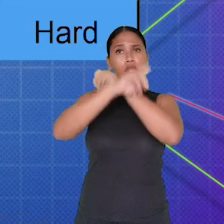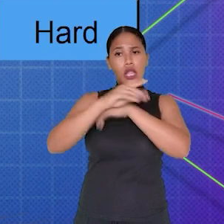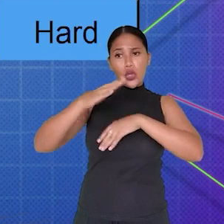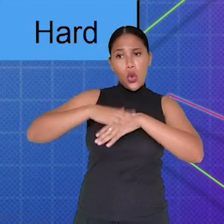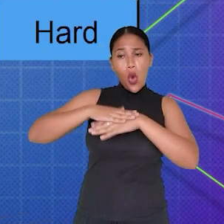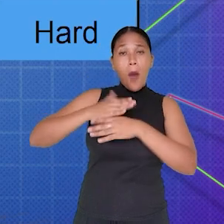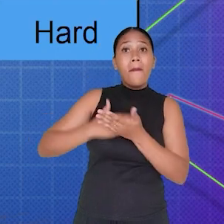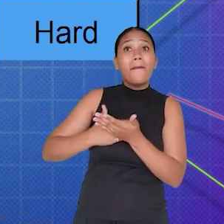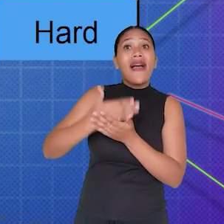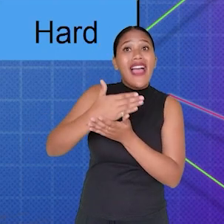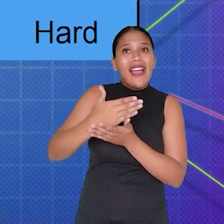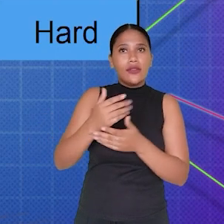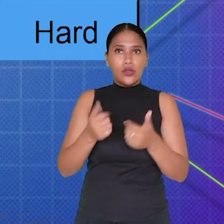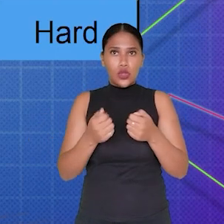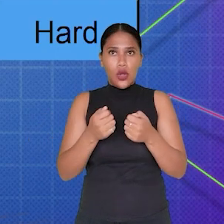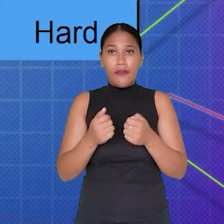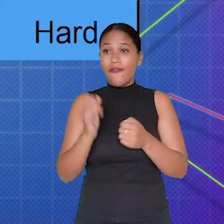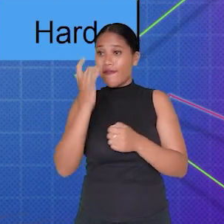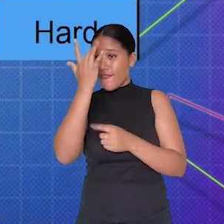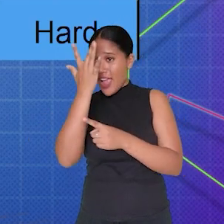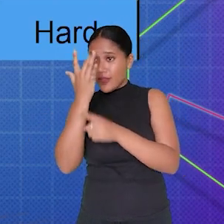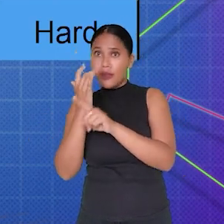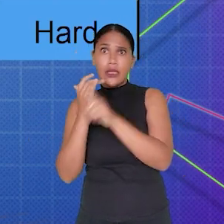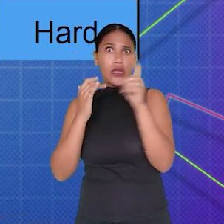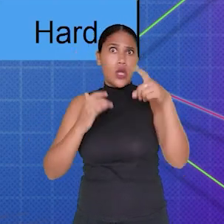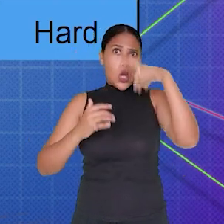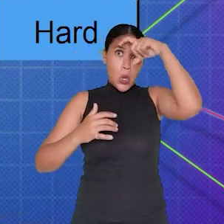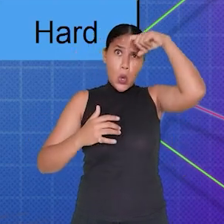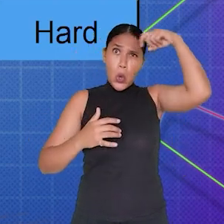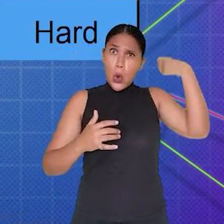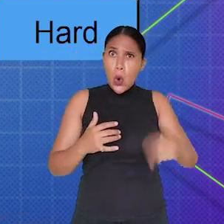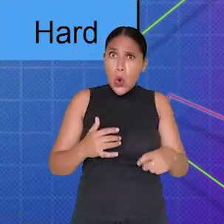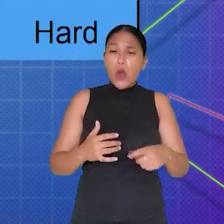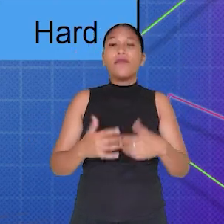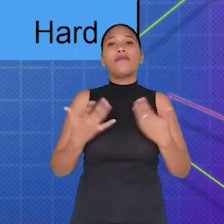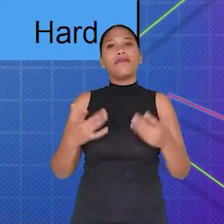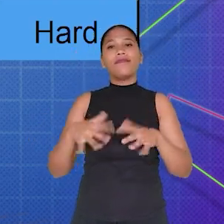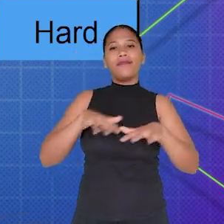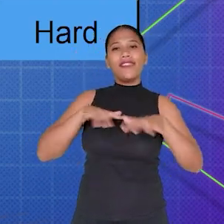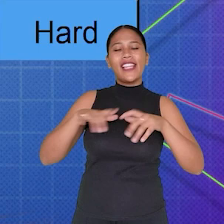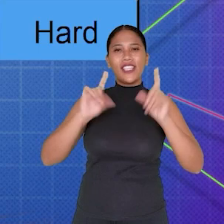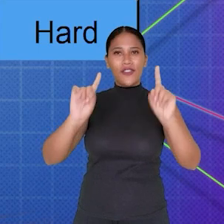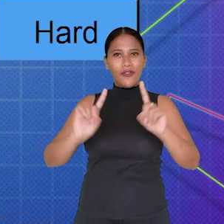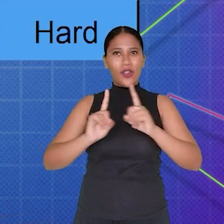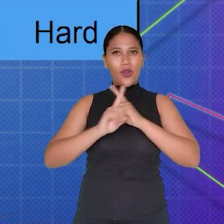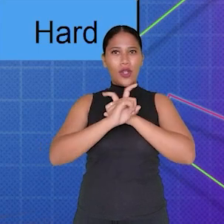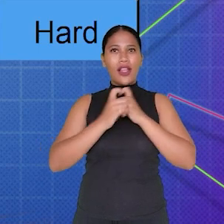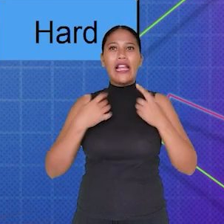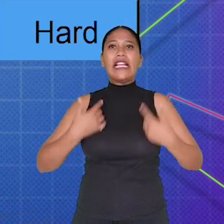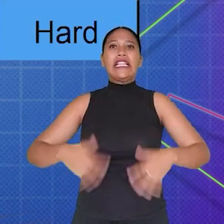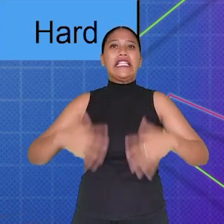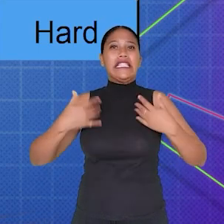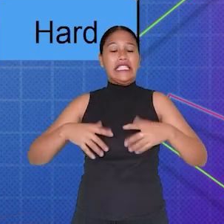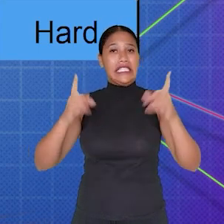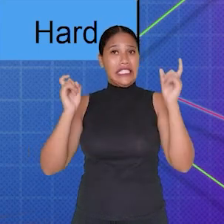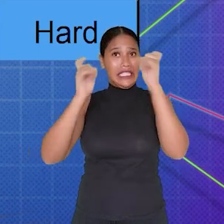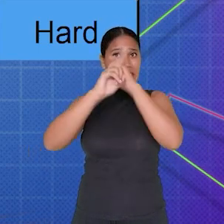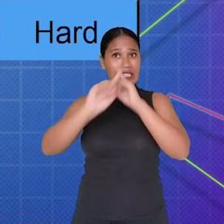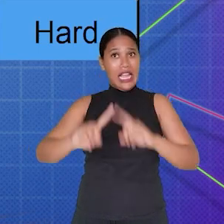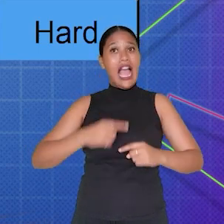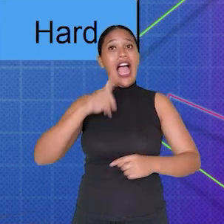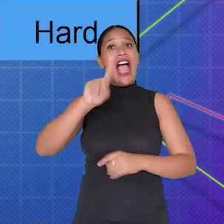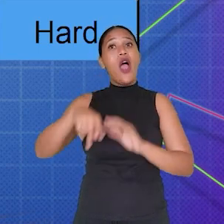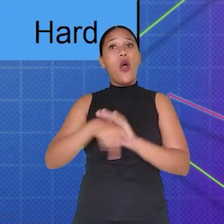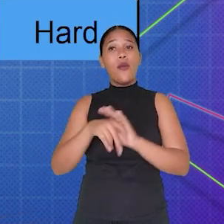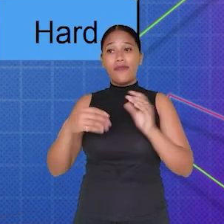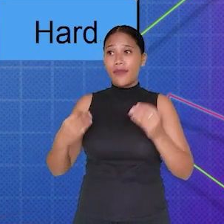nível de dificuldade no início do jogo, com opções que vão desde fácil até muito difícil. A mecânica de dificuldade é uma parte importante